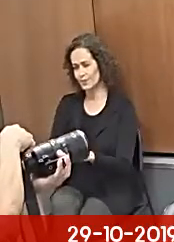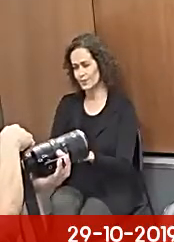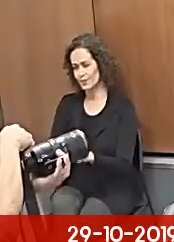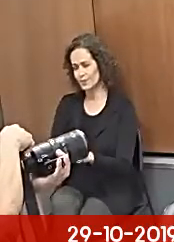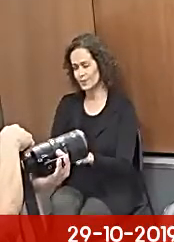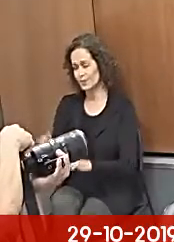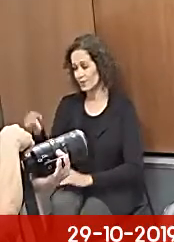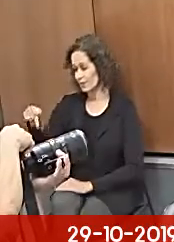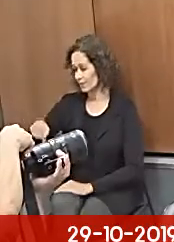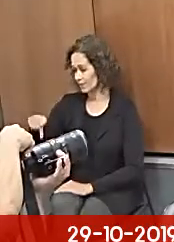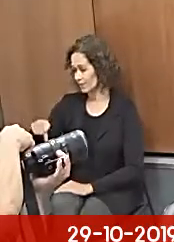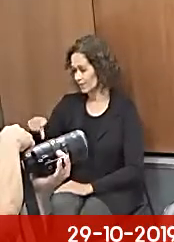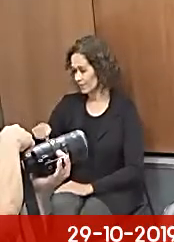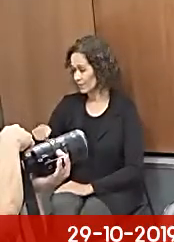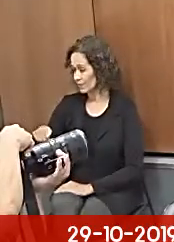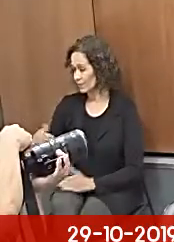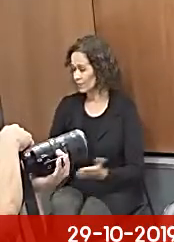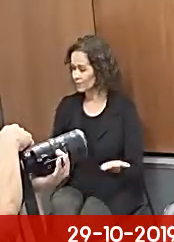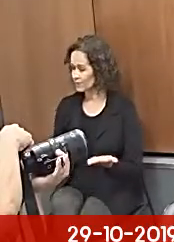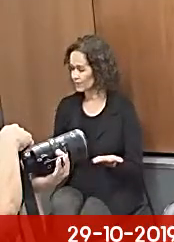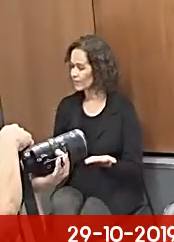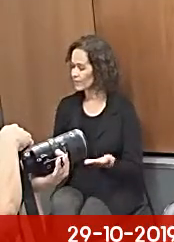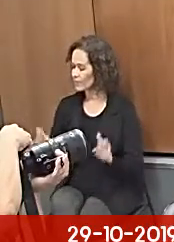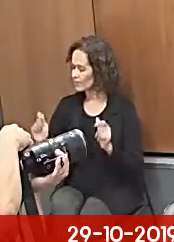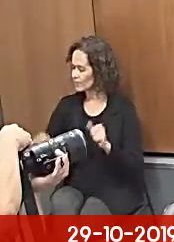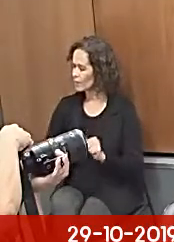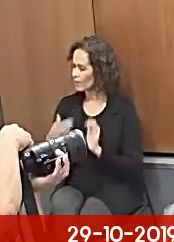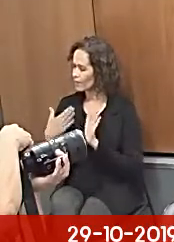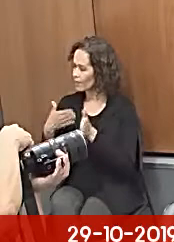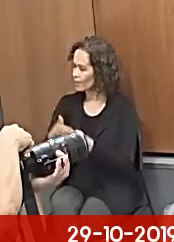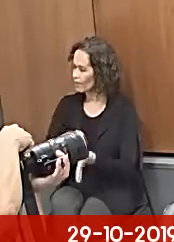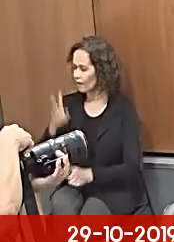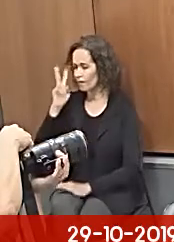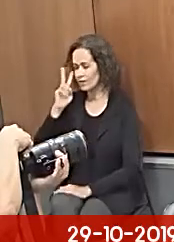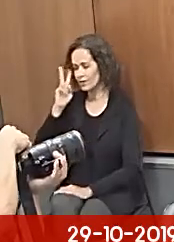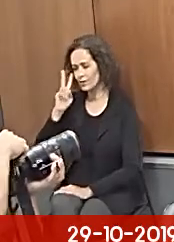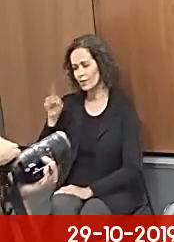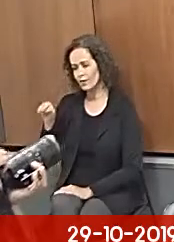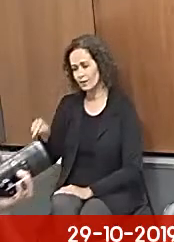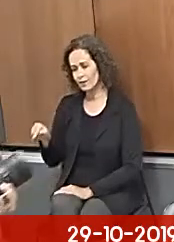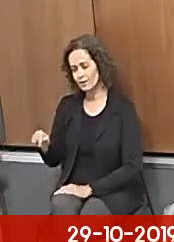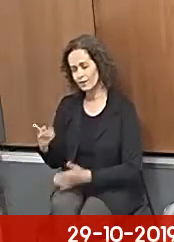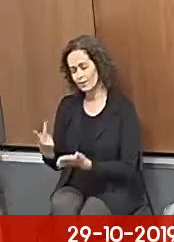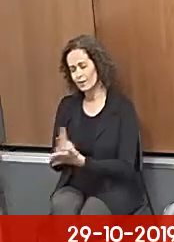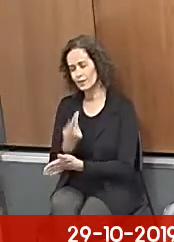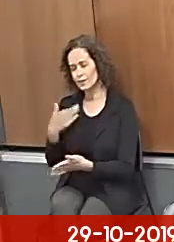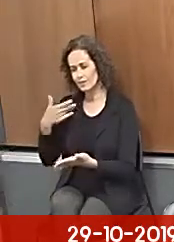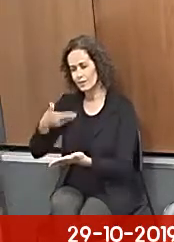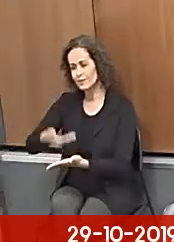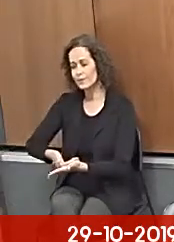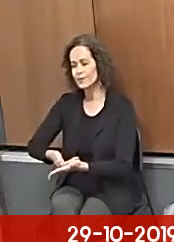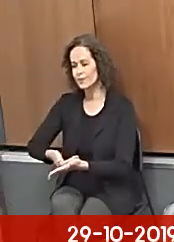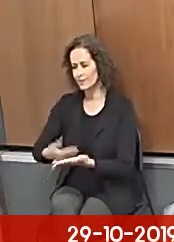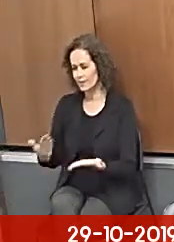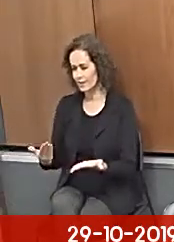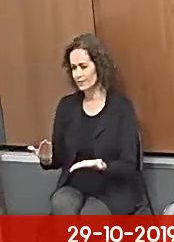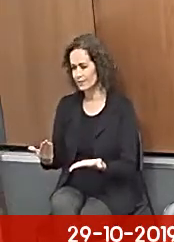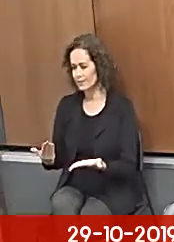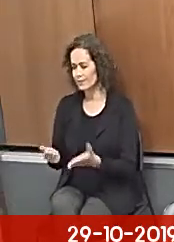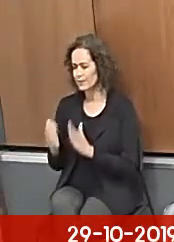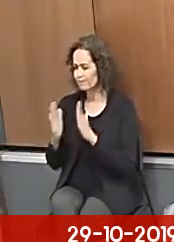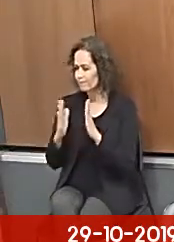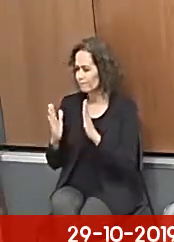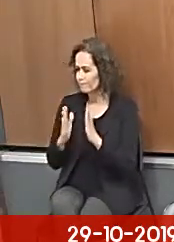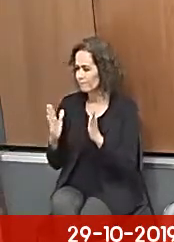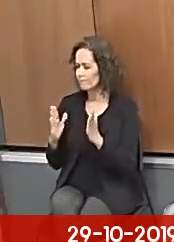nesse espaço, nesse ambiente, puderam acompanhar a história do Gabriel recentemente, aquilo que se passou com ele.